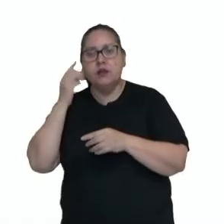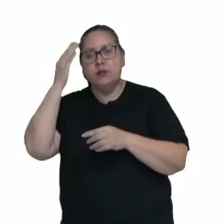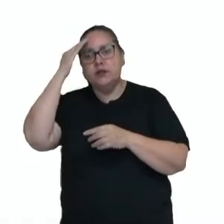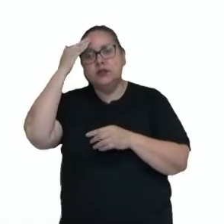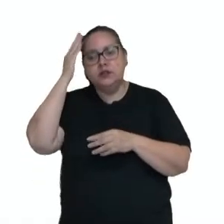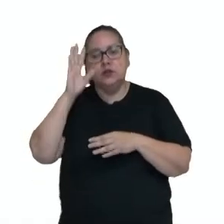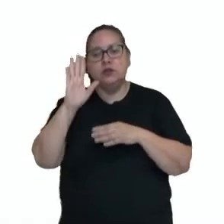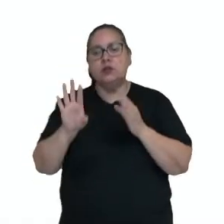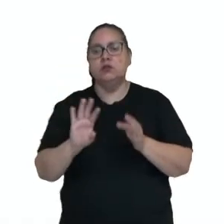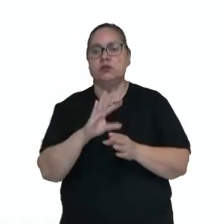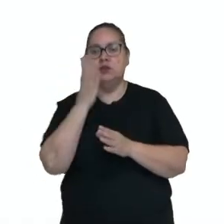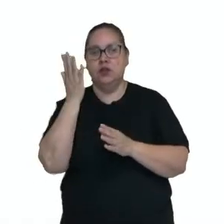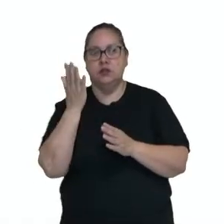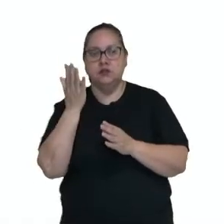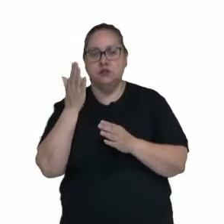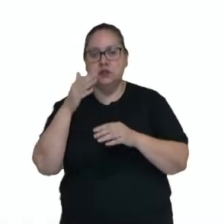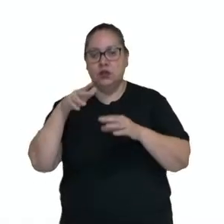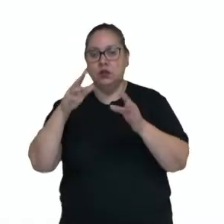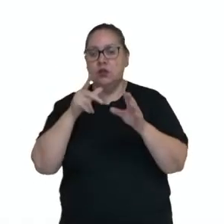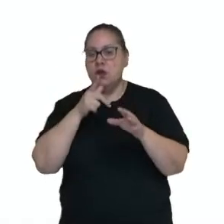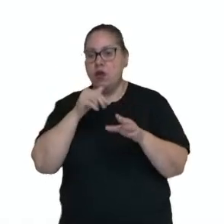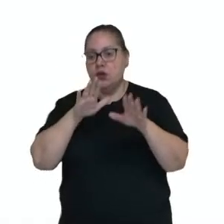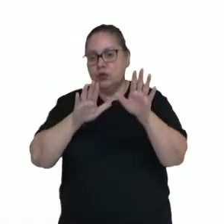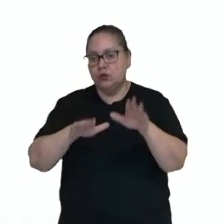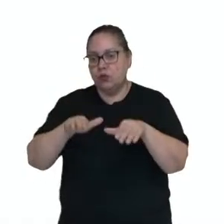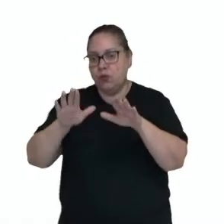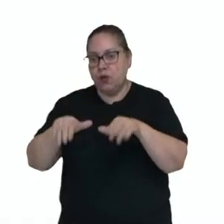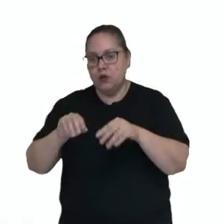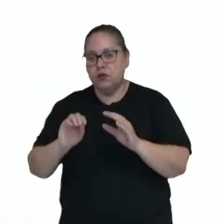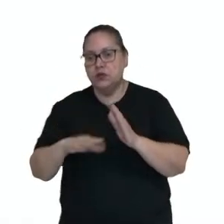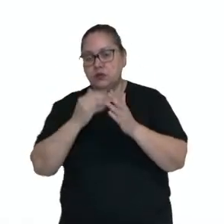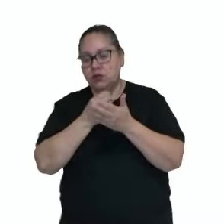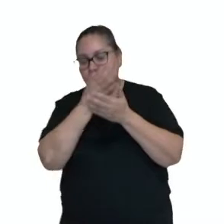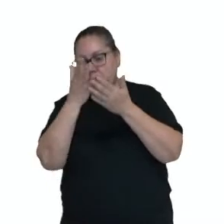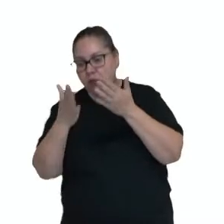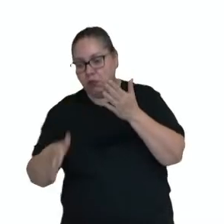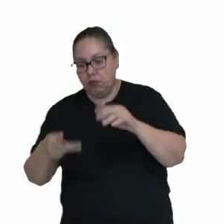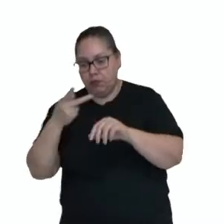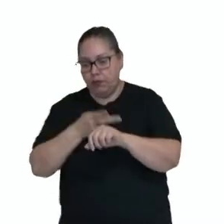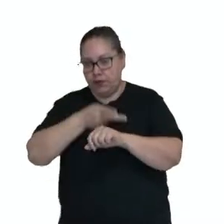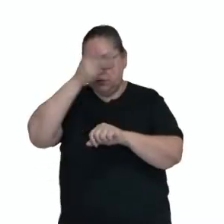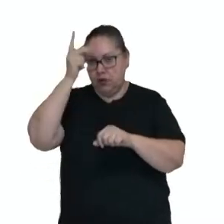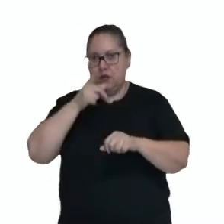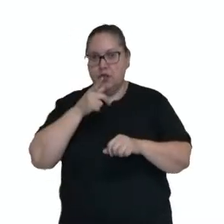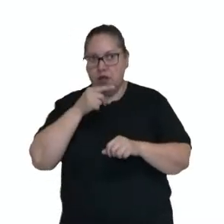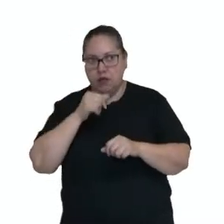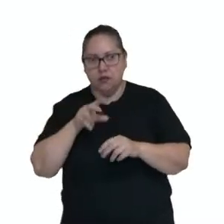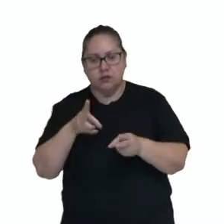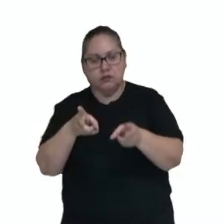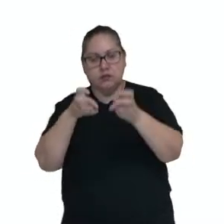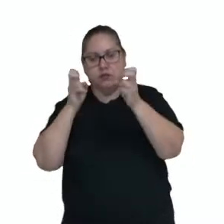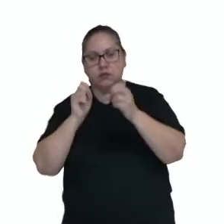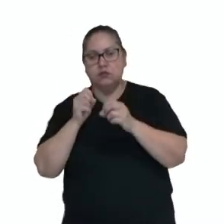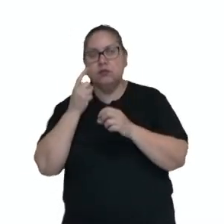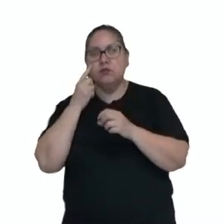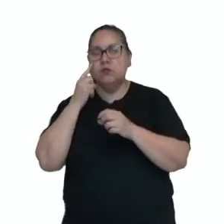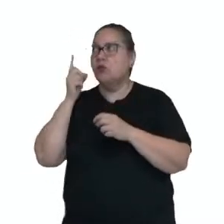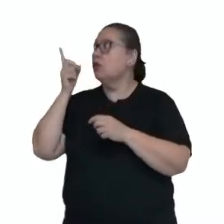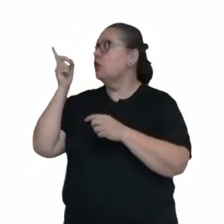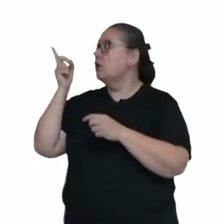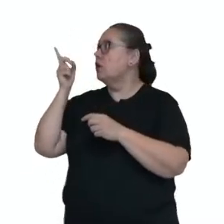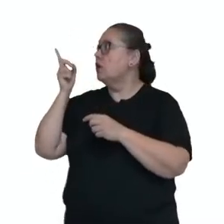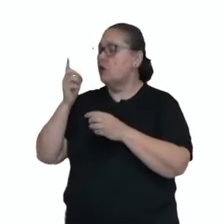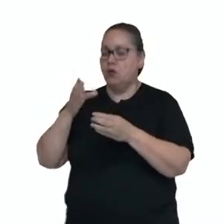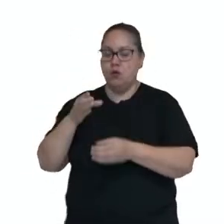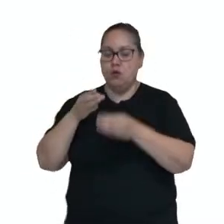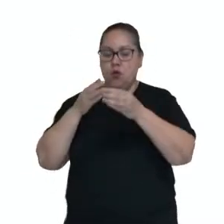o que ocorre então lá no mar, quando aconteceu o derramamento do petróleo na água, vamos observar uma imagem de um copo com